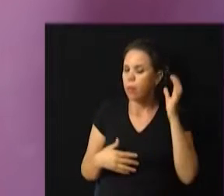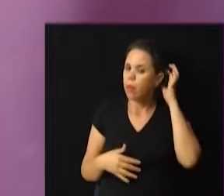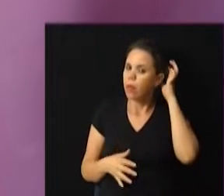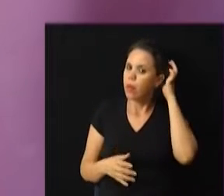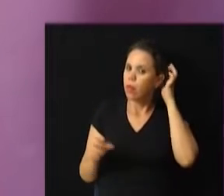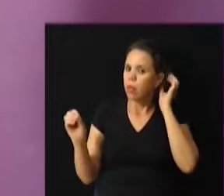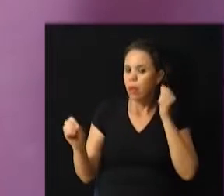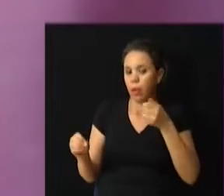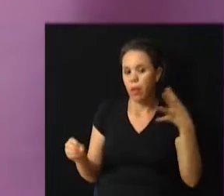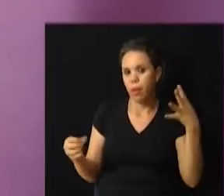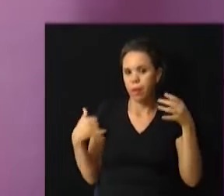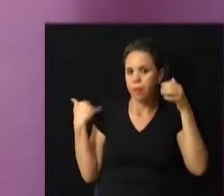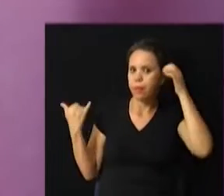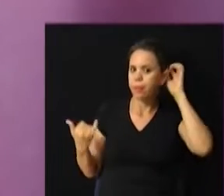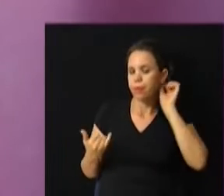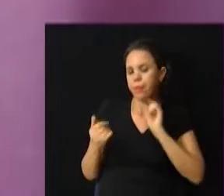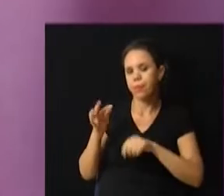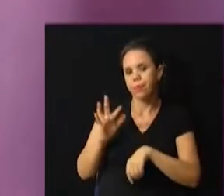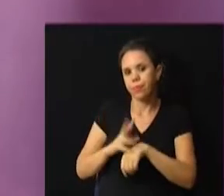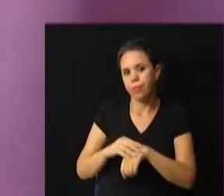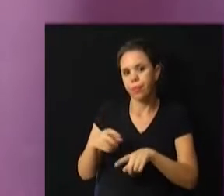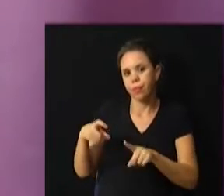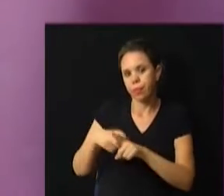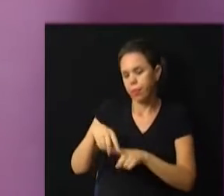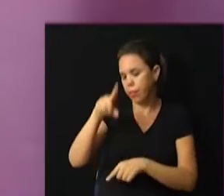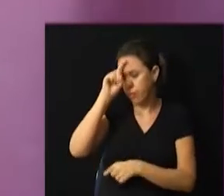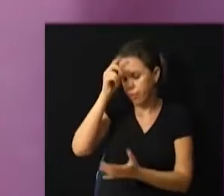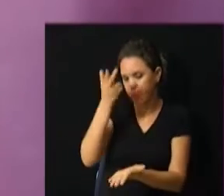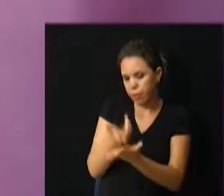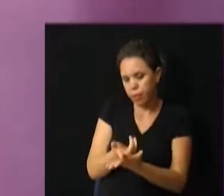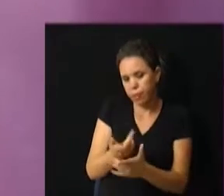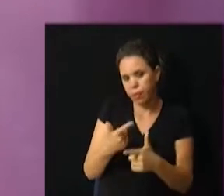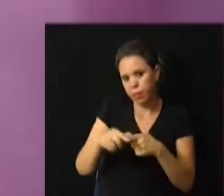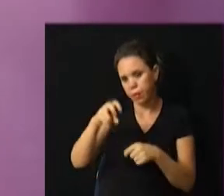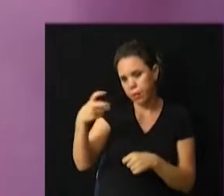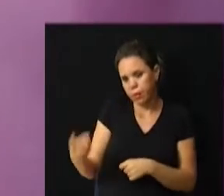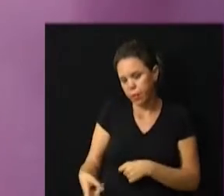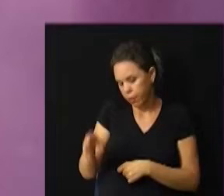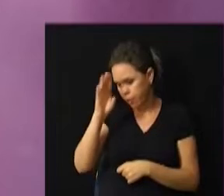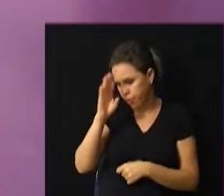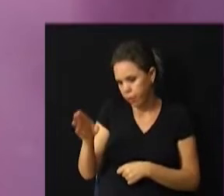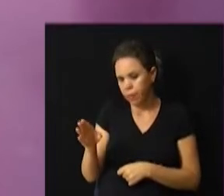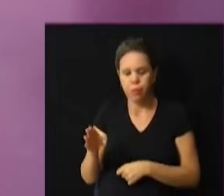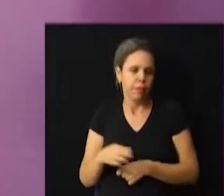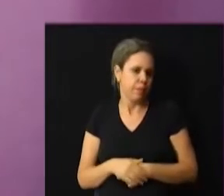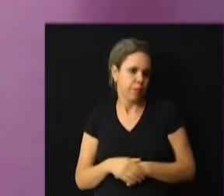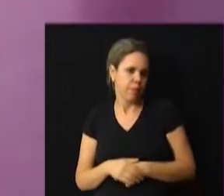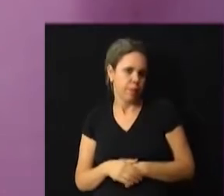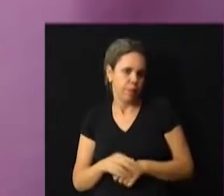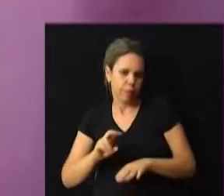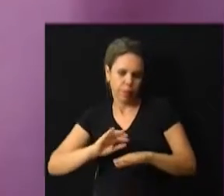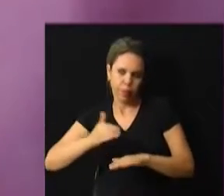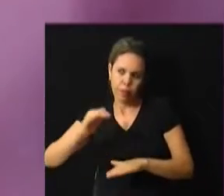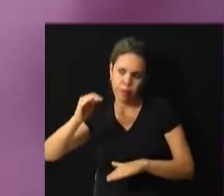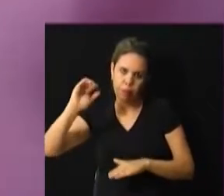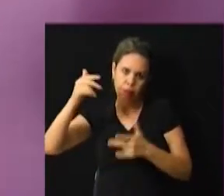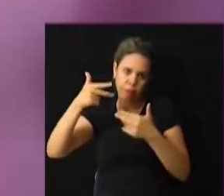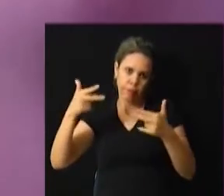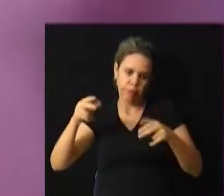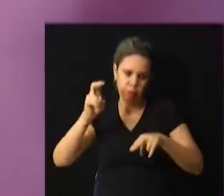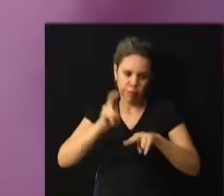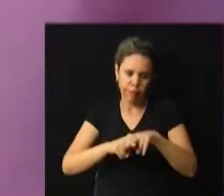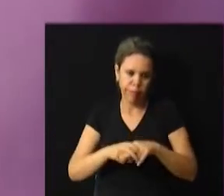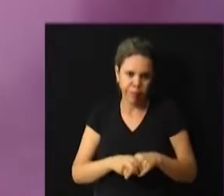52.613 crianças de 0 a 14 anos foram hospitalizadas por queda, principalmente aí